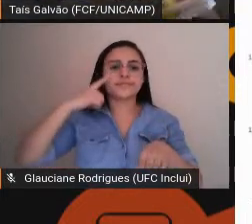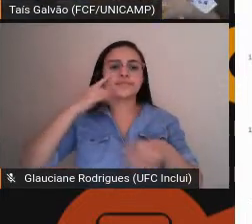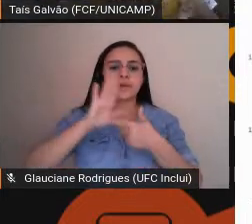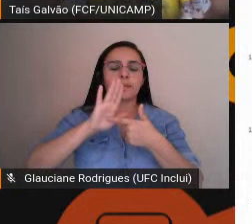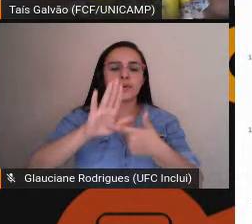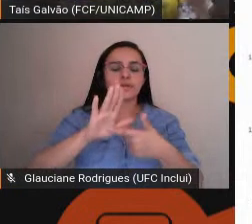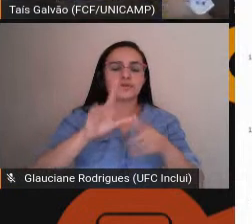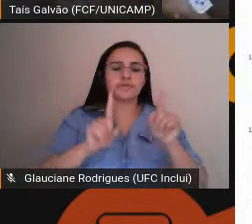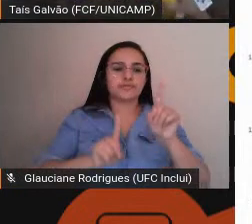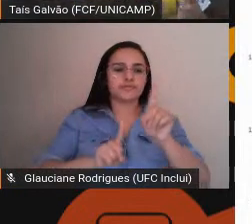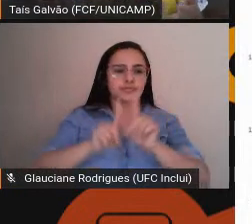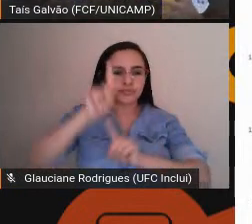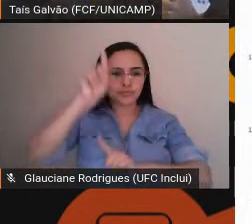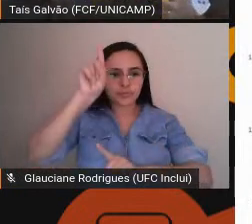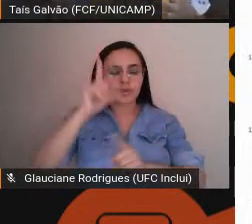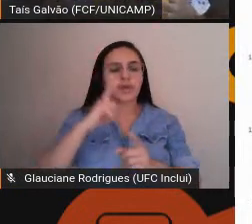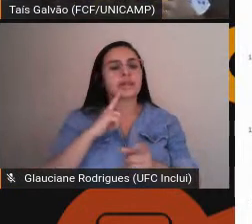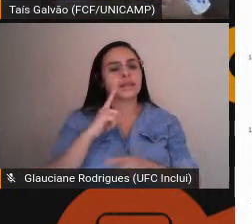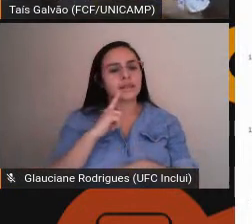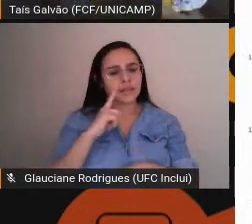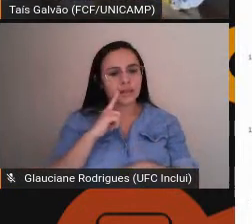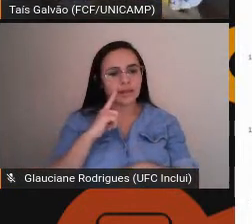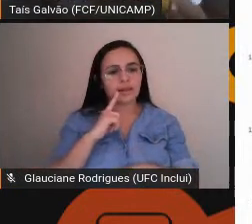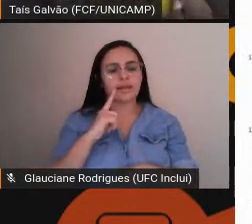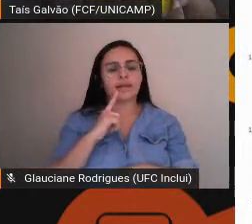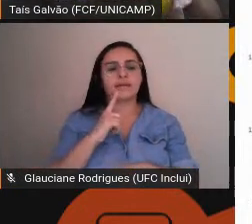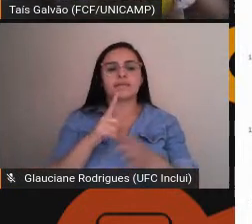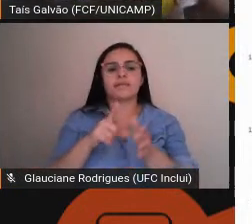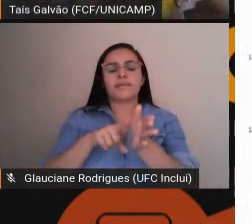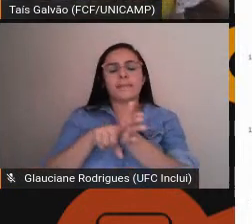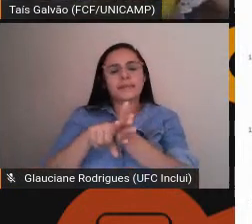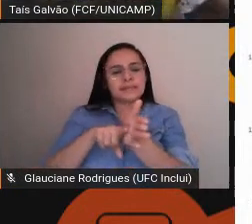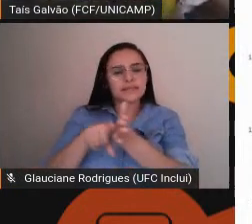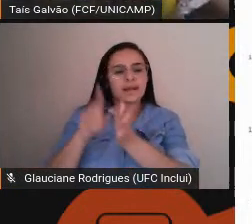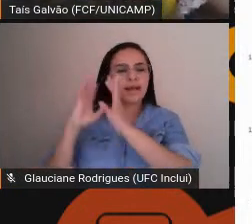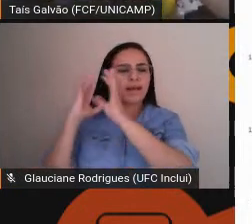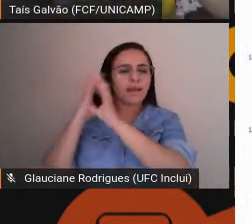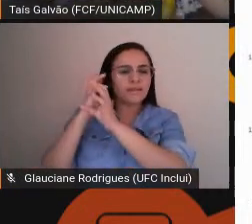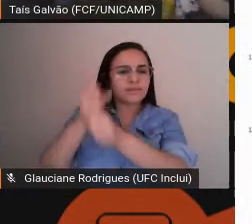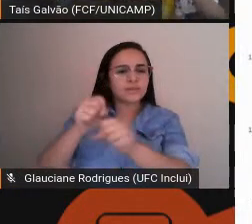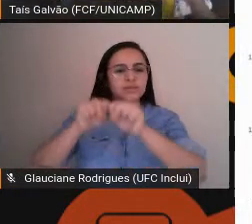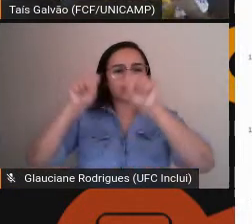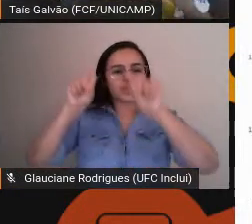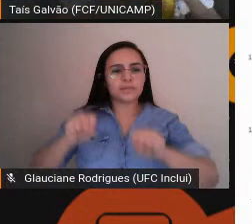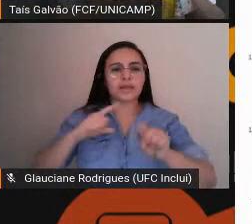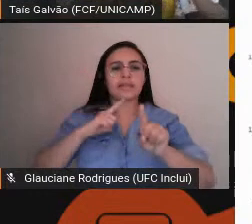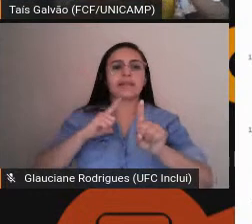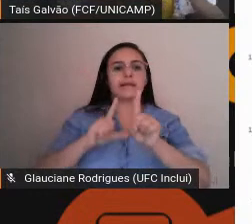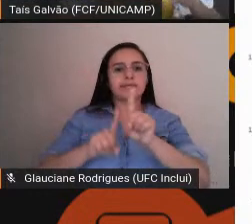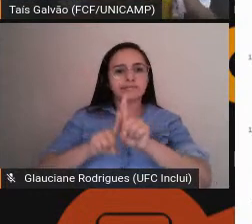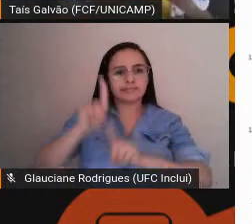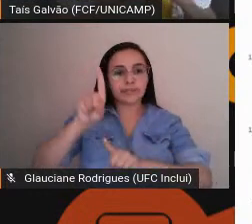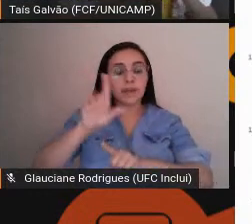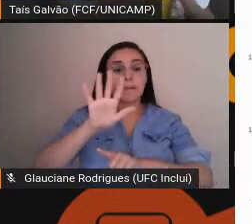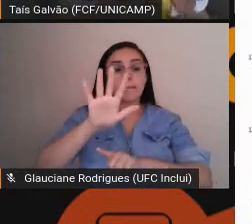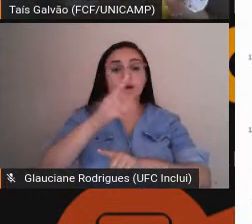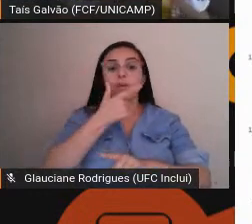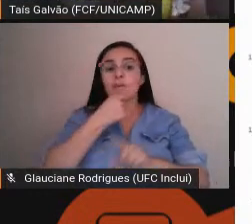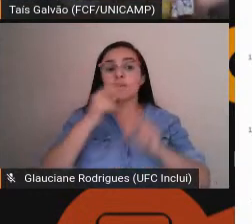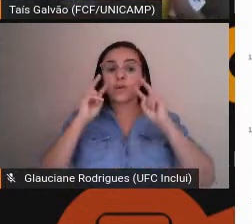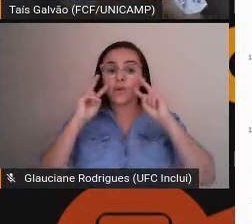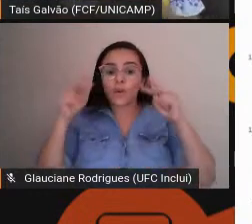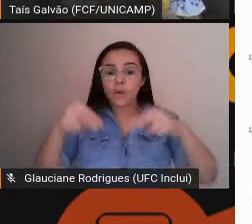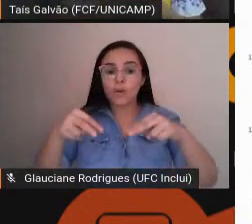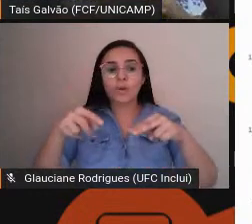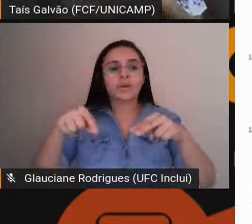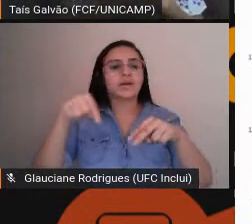cresce anualmente de maneira exponencial, mas quando ele foi olhar para uma área, que foi uma área específica de